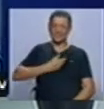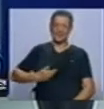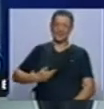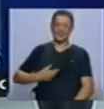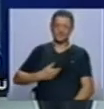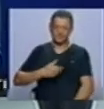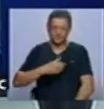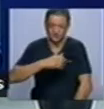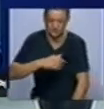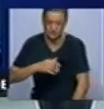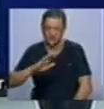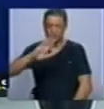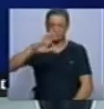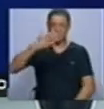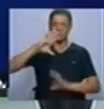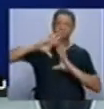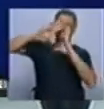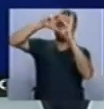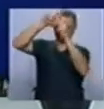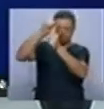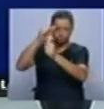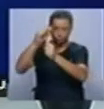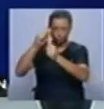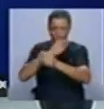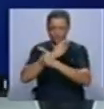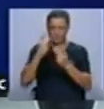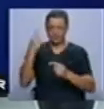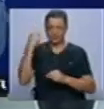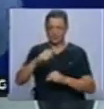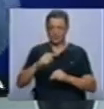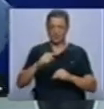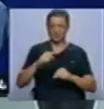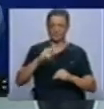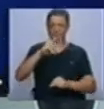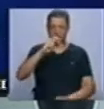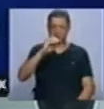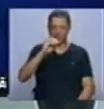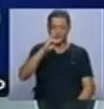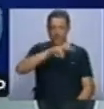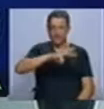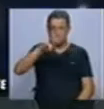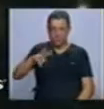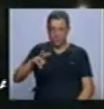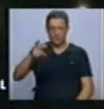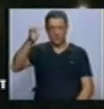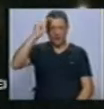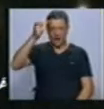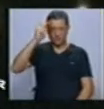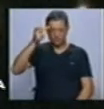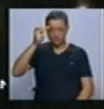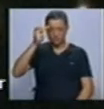que apareceram no universo. Olha, o universo tinha aproximadamente 30 milhões de anos, meio milhão, mais